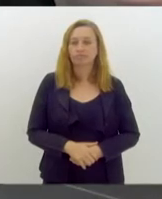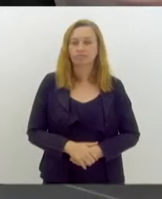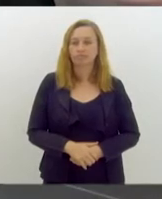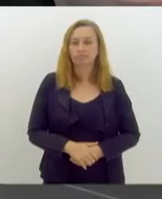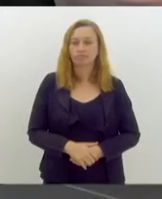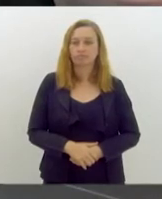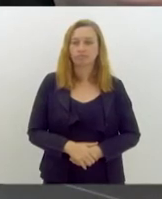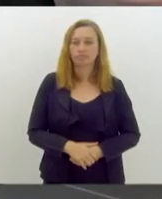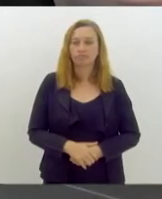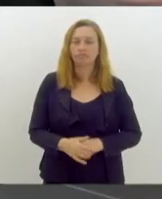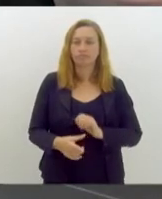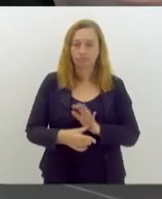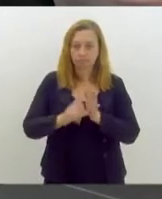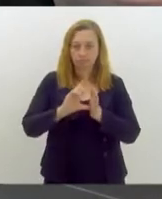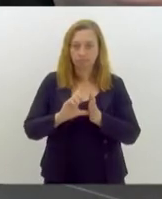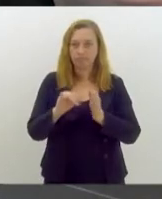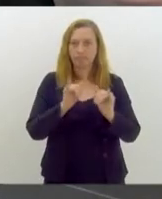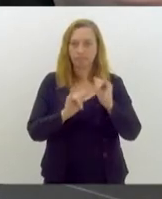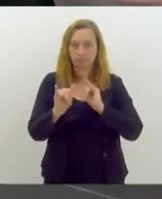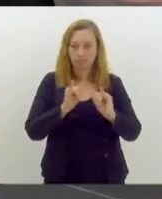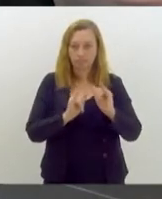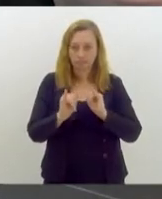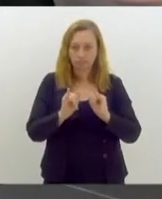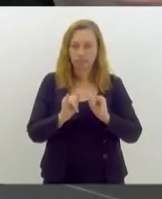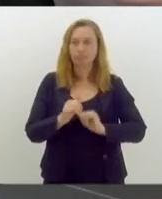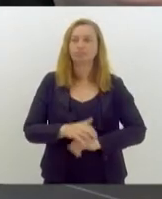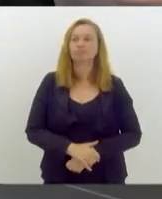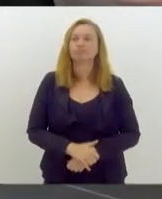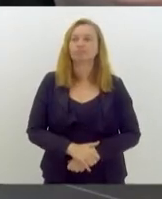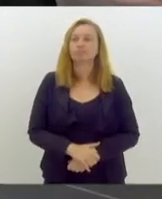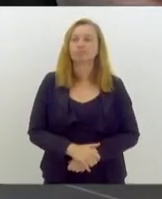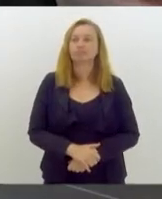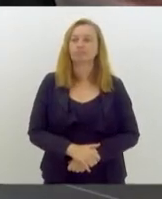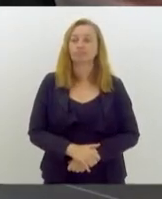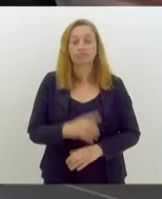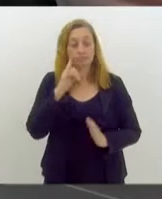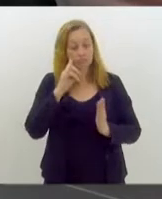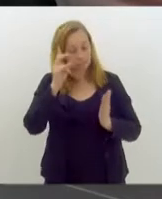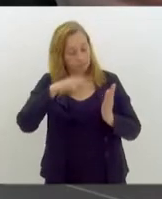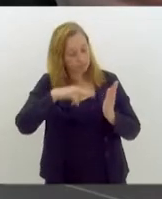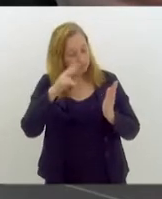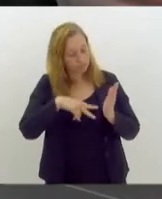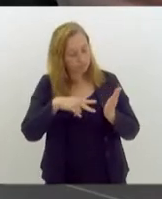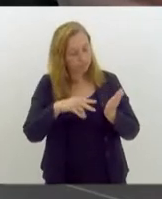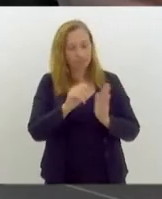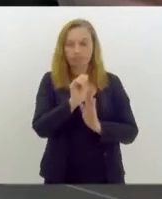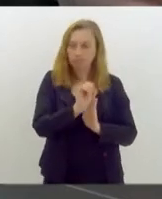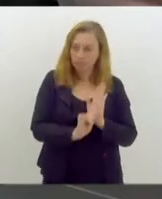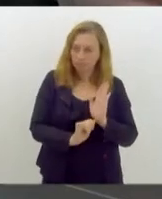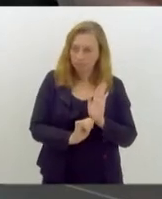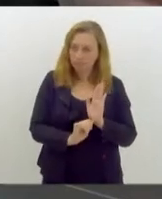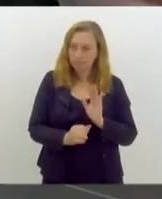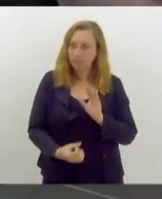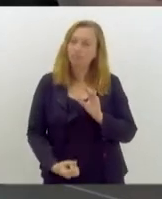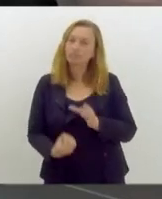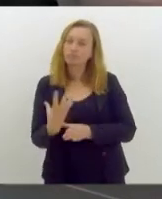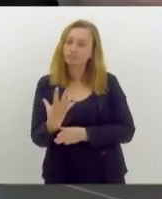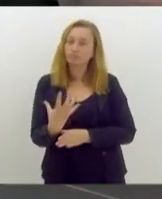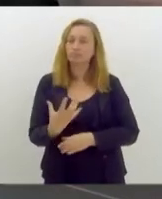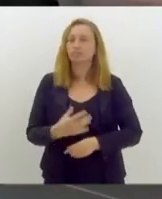dar uma informação visto que este relatório construído